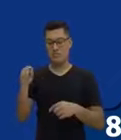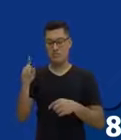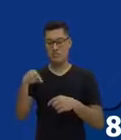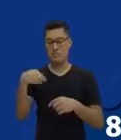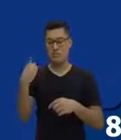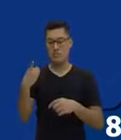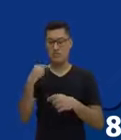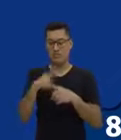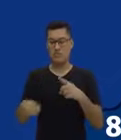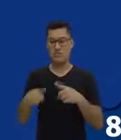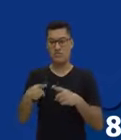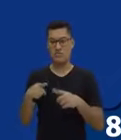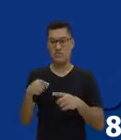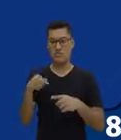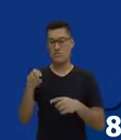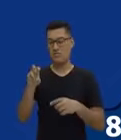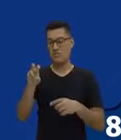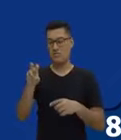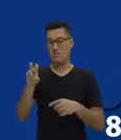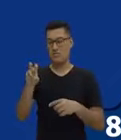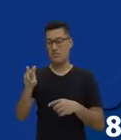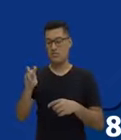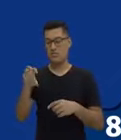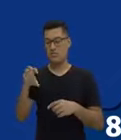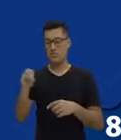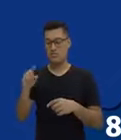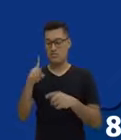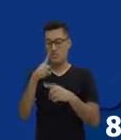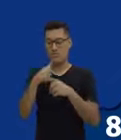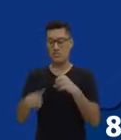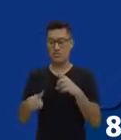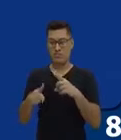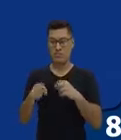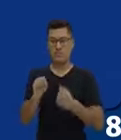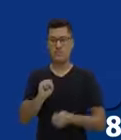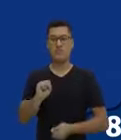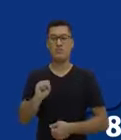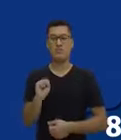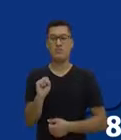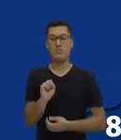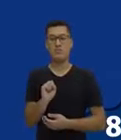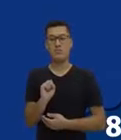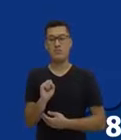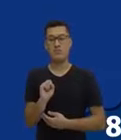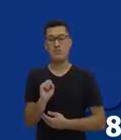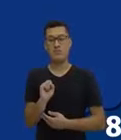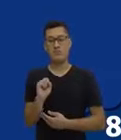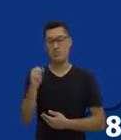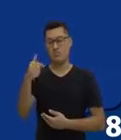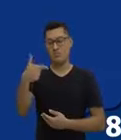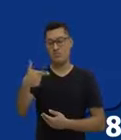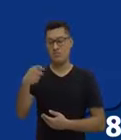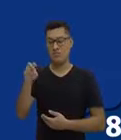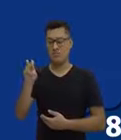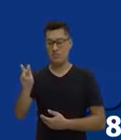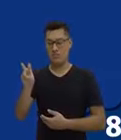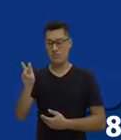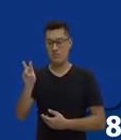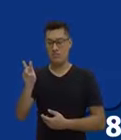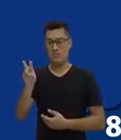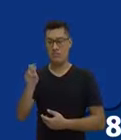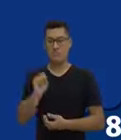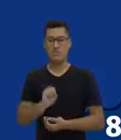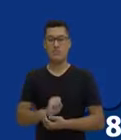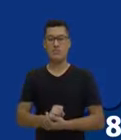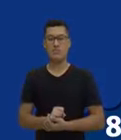Depois? Metade de 100. Opa, 50. 50. Não é isso? Depois, metade de 50. 25. Pô, até que